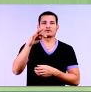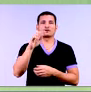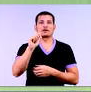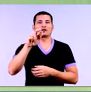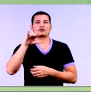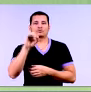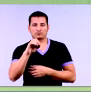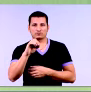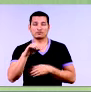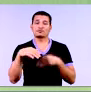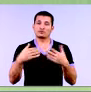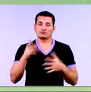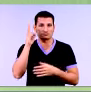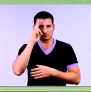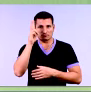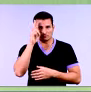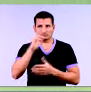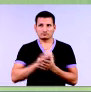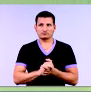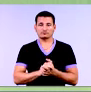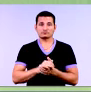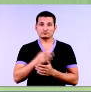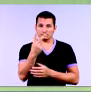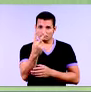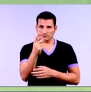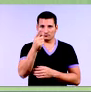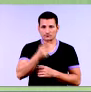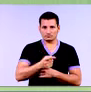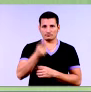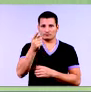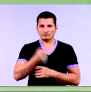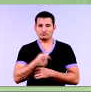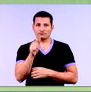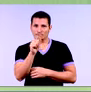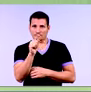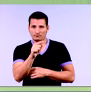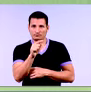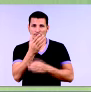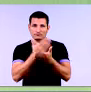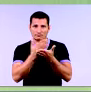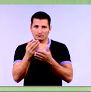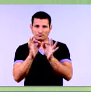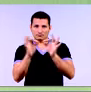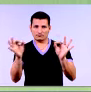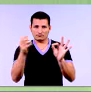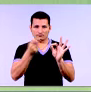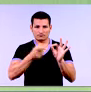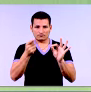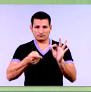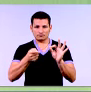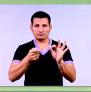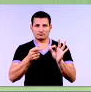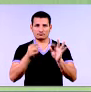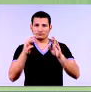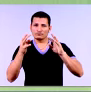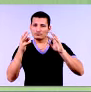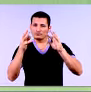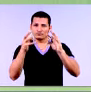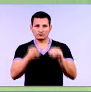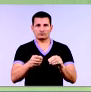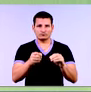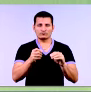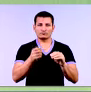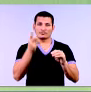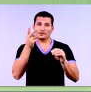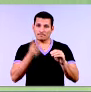Então, recapitulando, as duas barras aqui, no início do texto, indicam que tudo que vem nela,